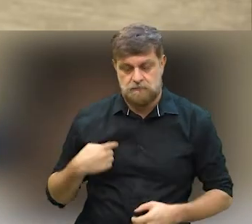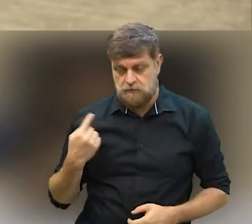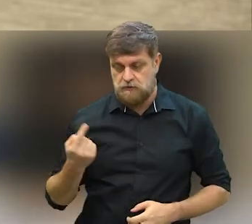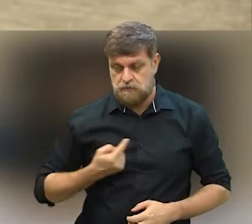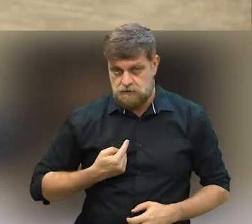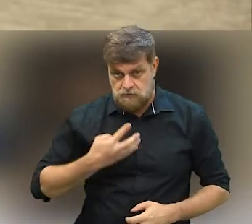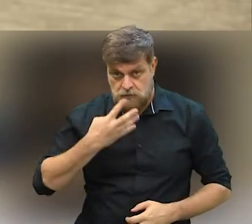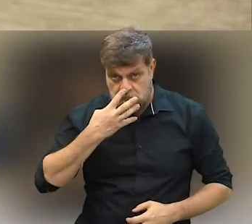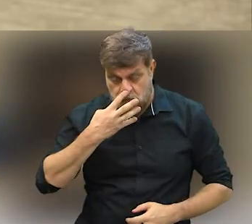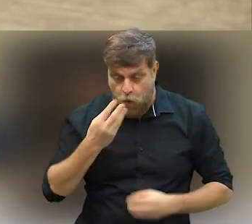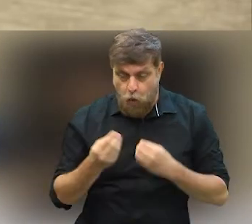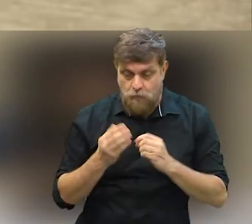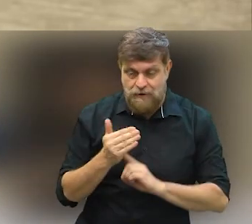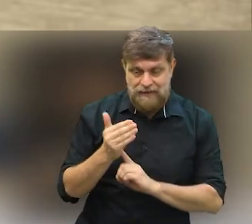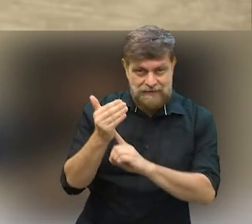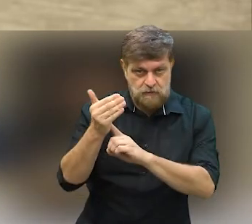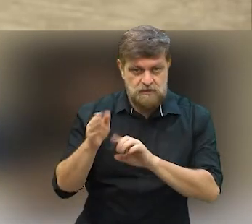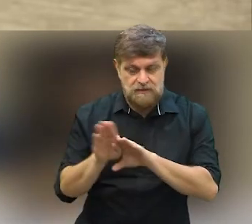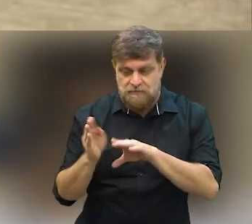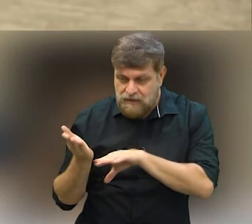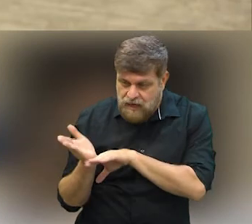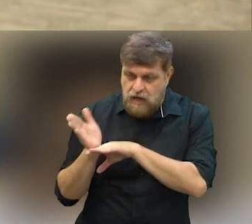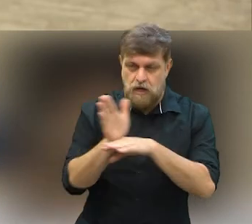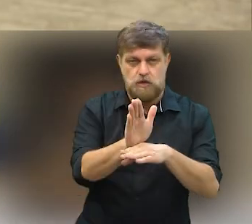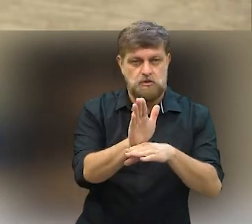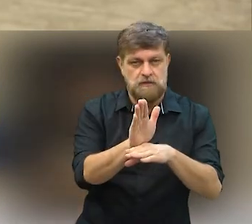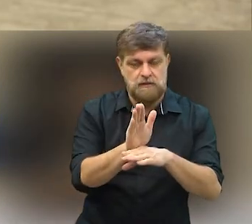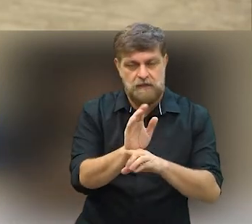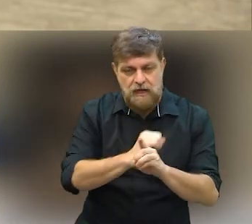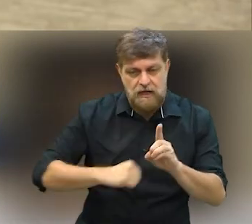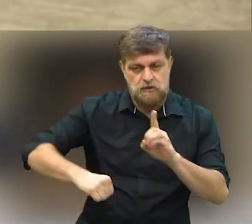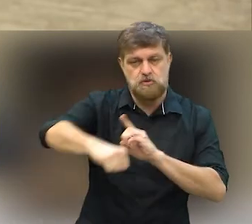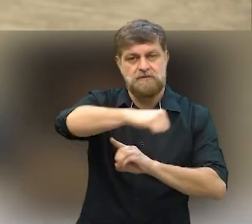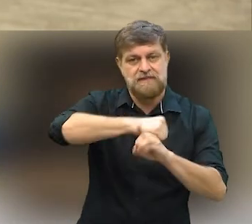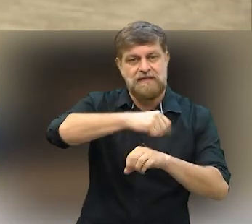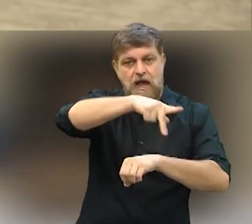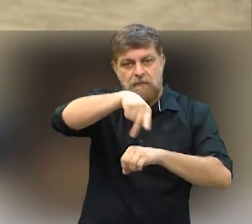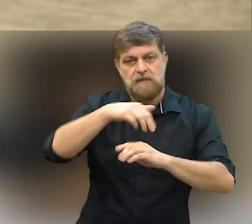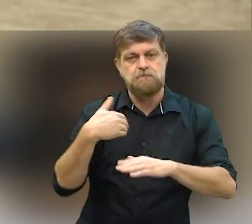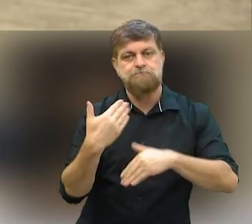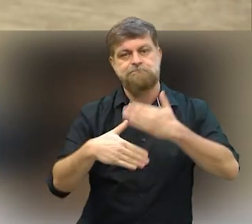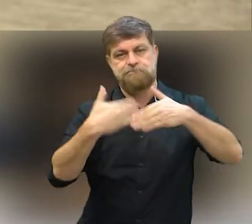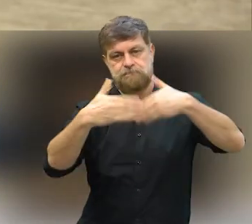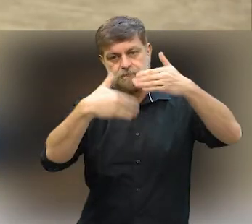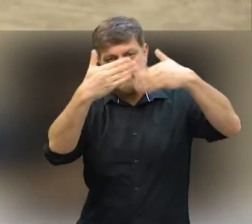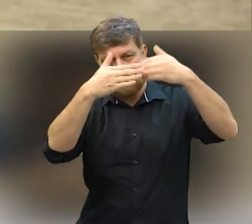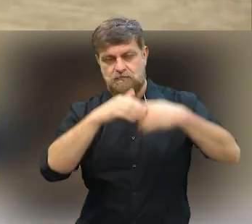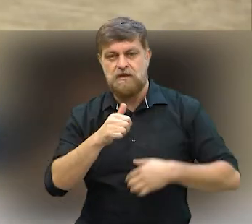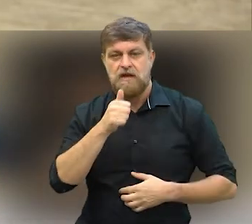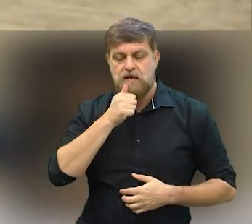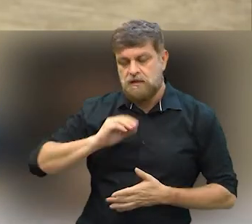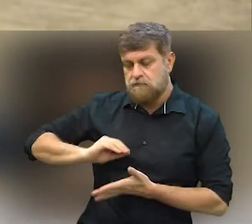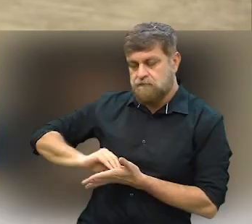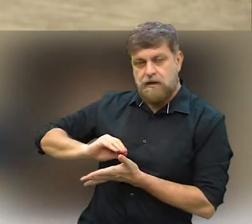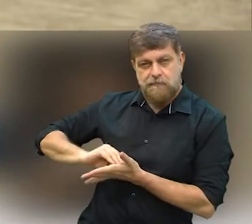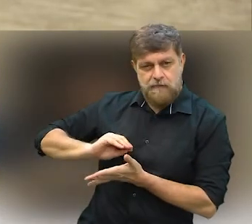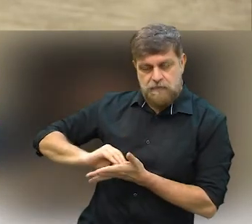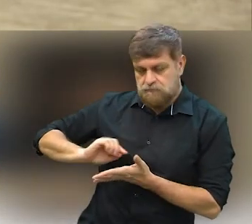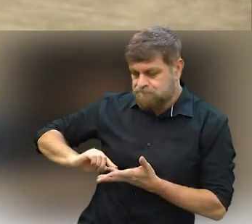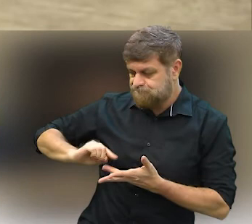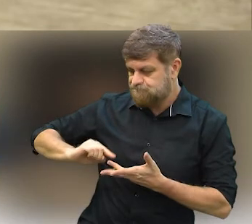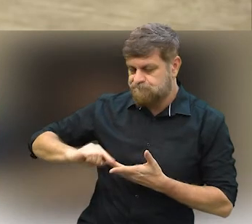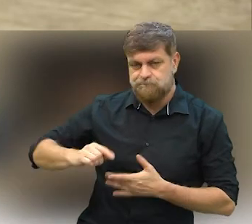uma aula brilhante aqui que nós temos Como a tecnologia Pode ajudar também a desenvolver países a desenvolver